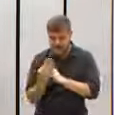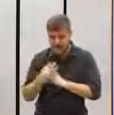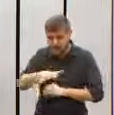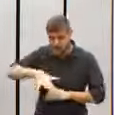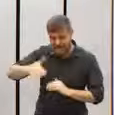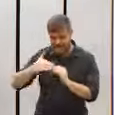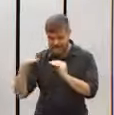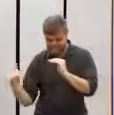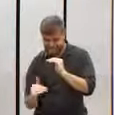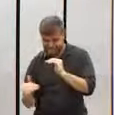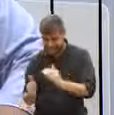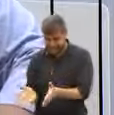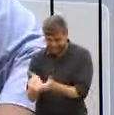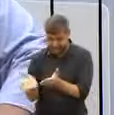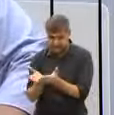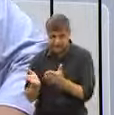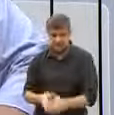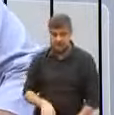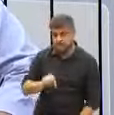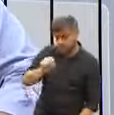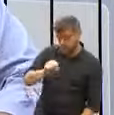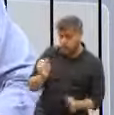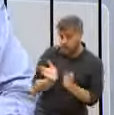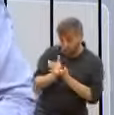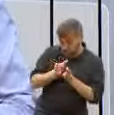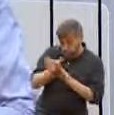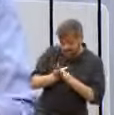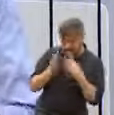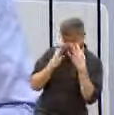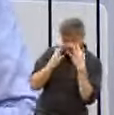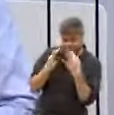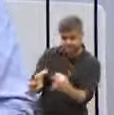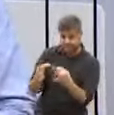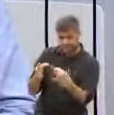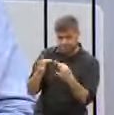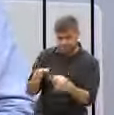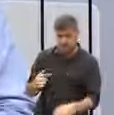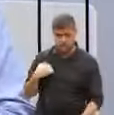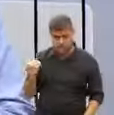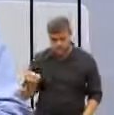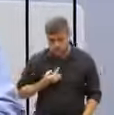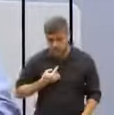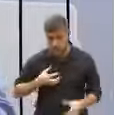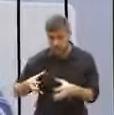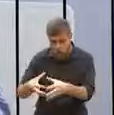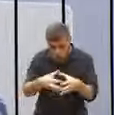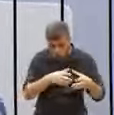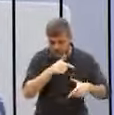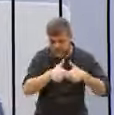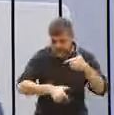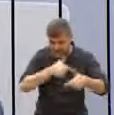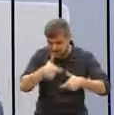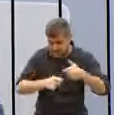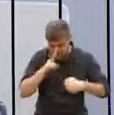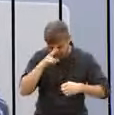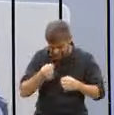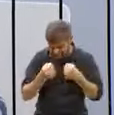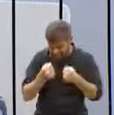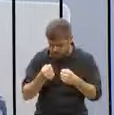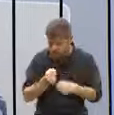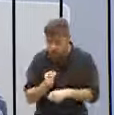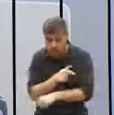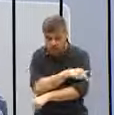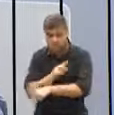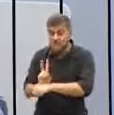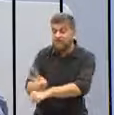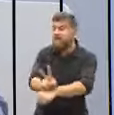regiões vulneráveis aqui de Campinas. Sim, o Conselho tem um olhar muito sério nisso. Nós temos comissões que trabalham fortemente nessa